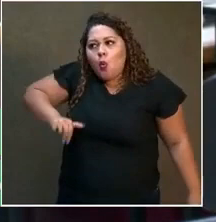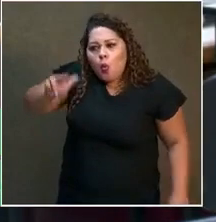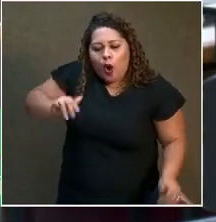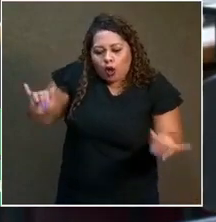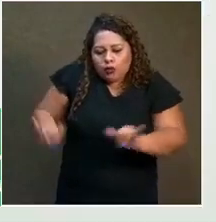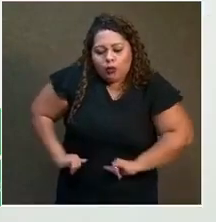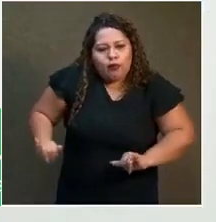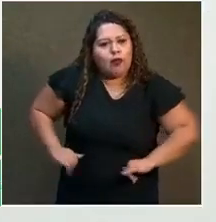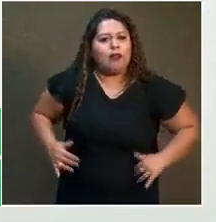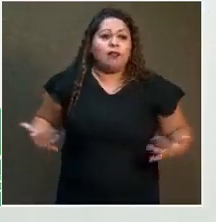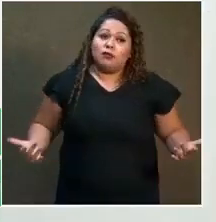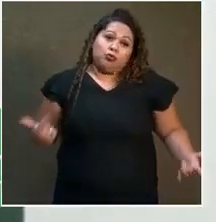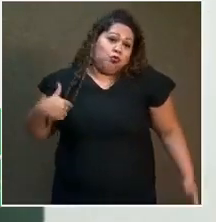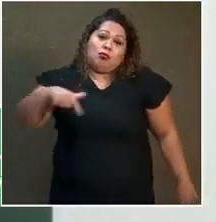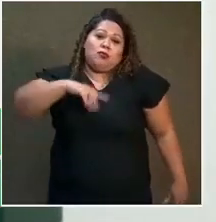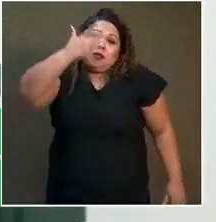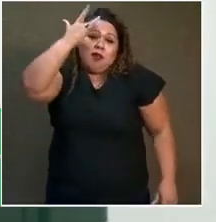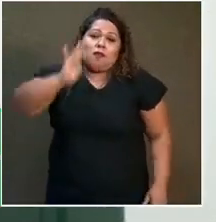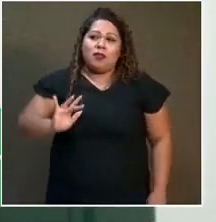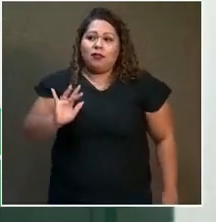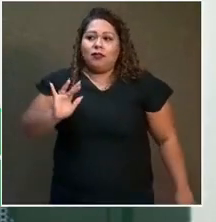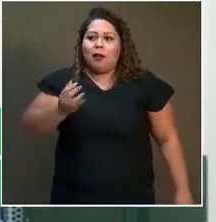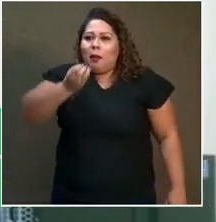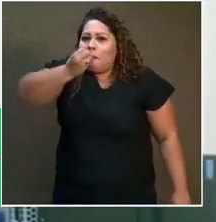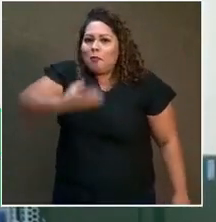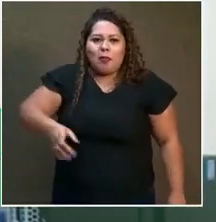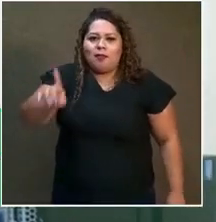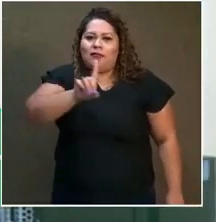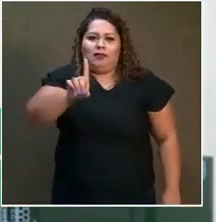sofrer? Não é saudável.